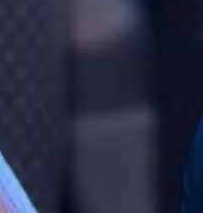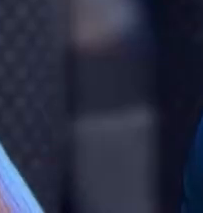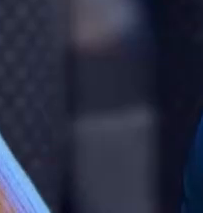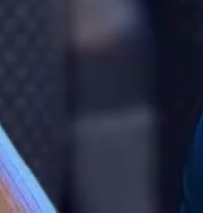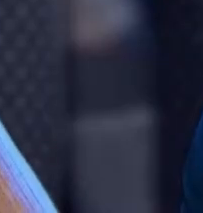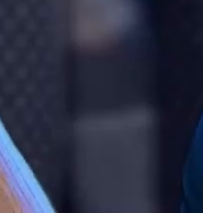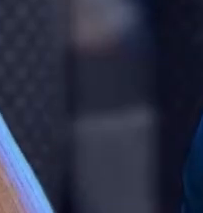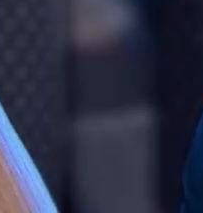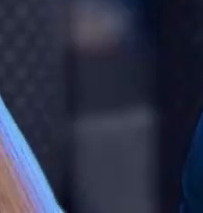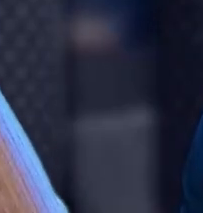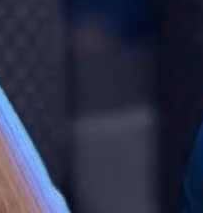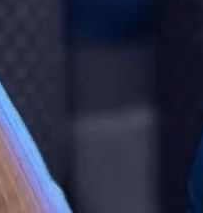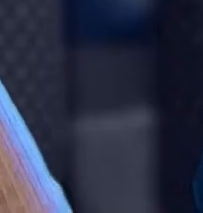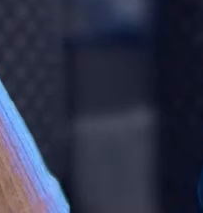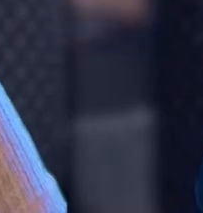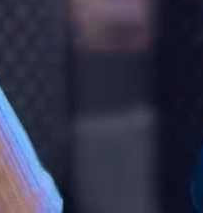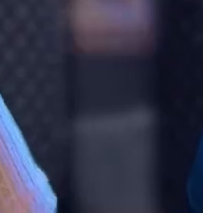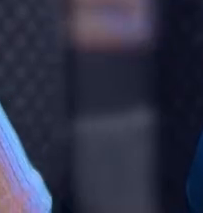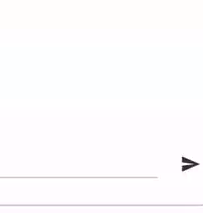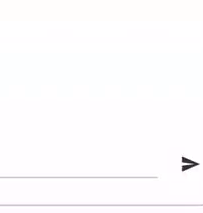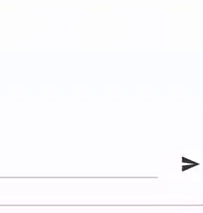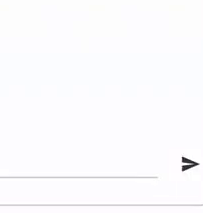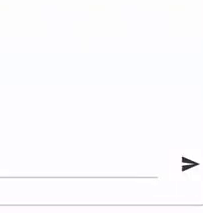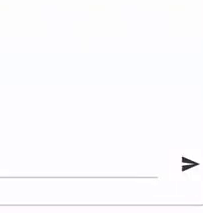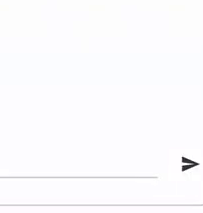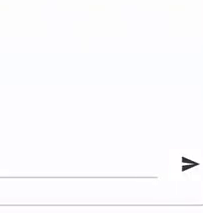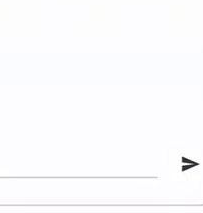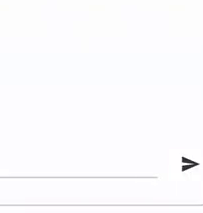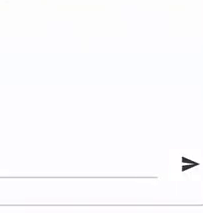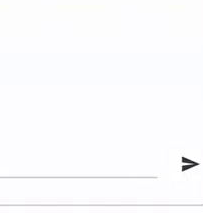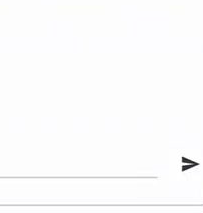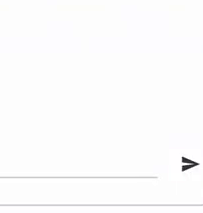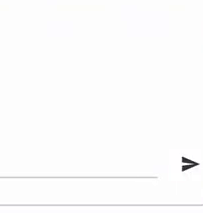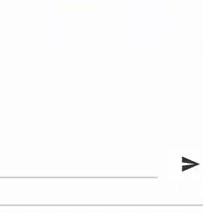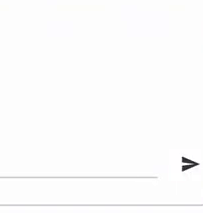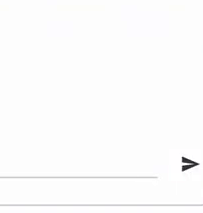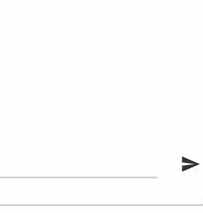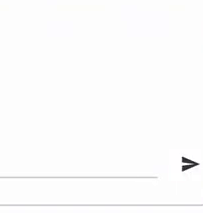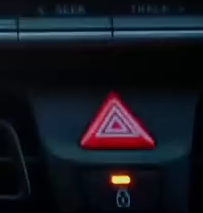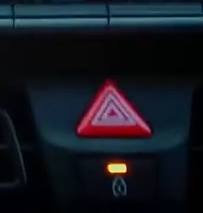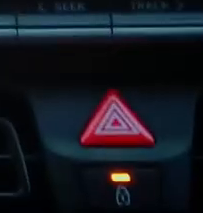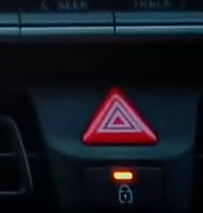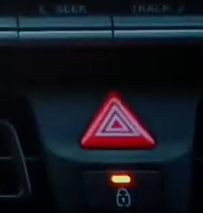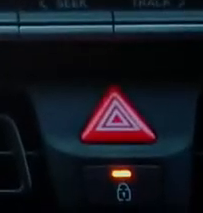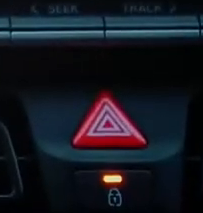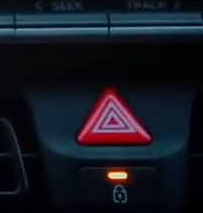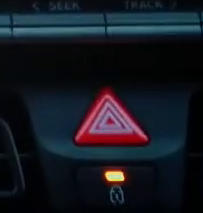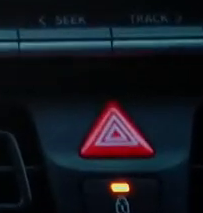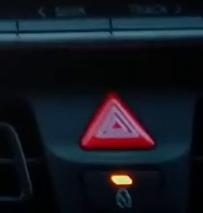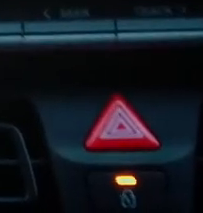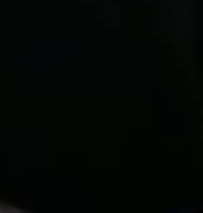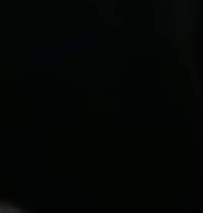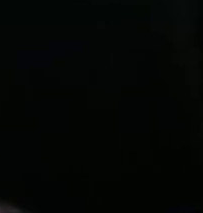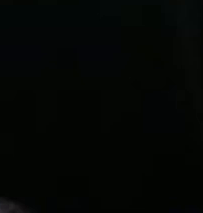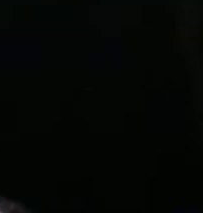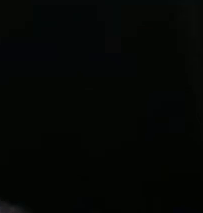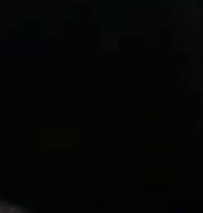elas expandindo as diferentes formas de contar e ouvir